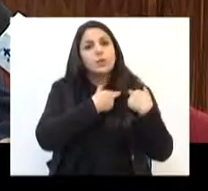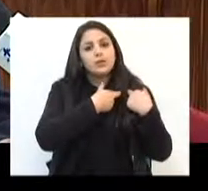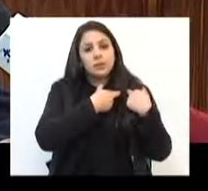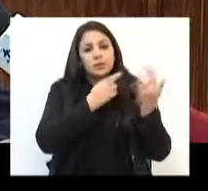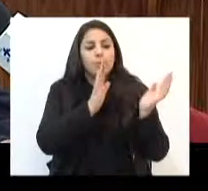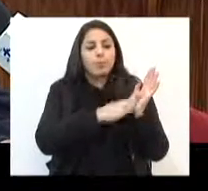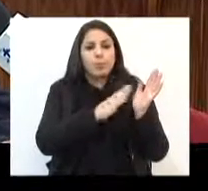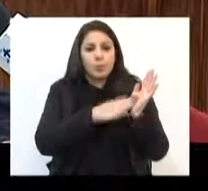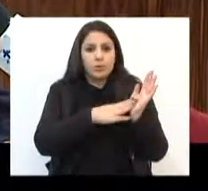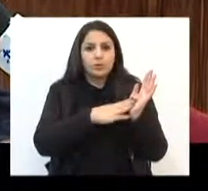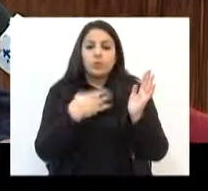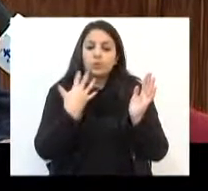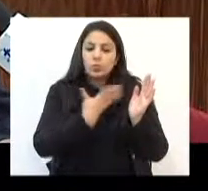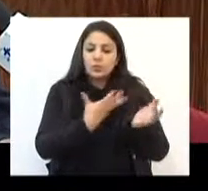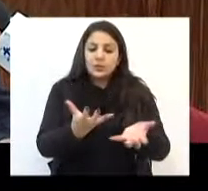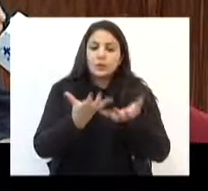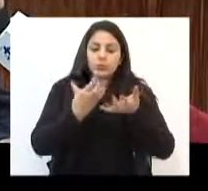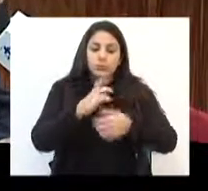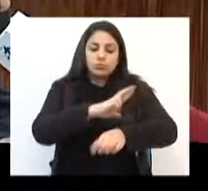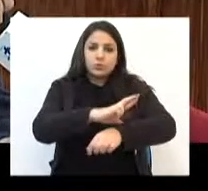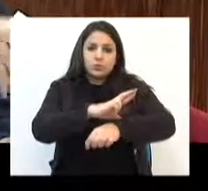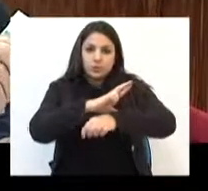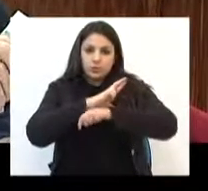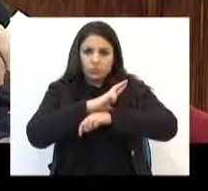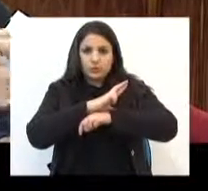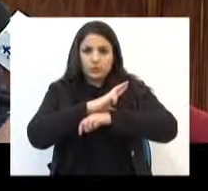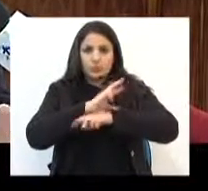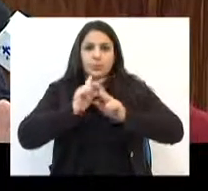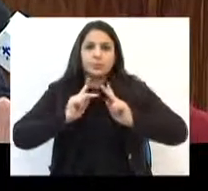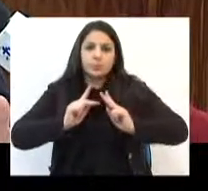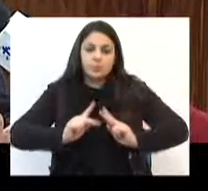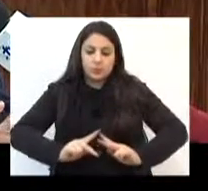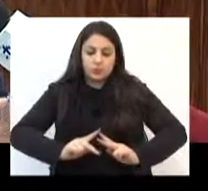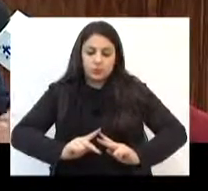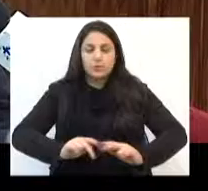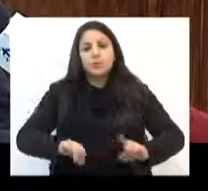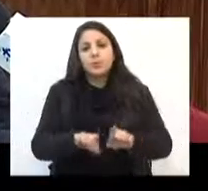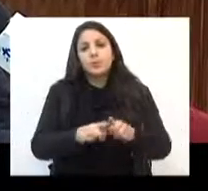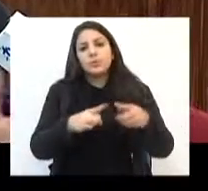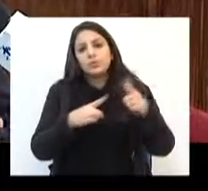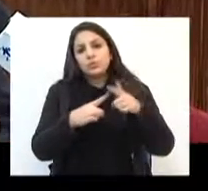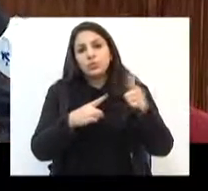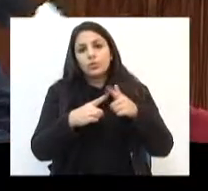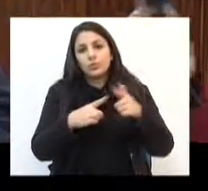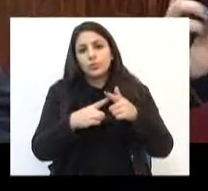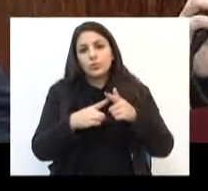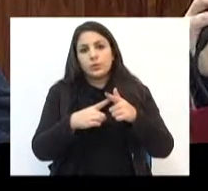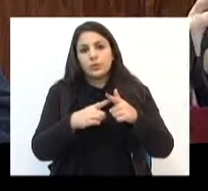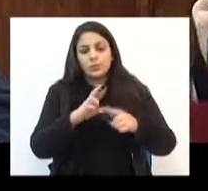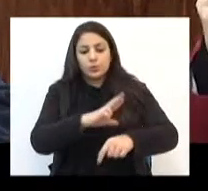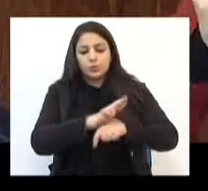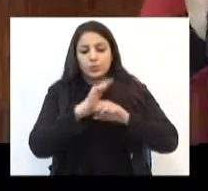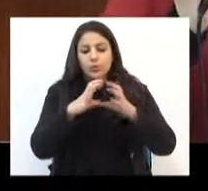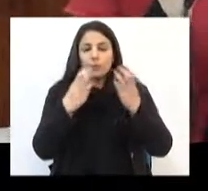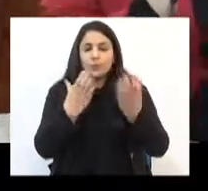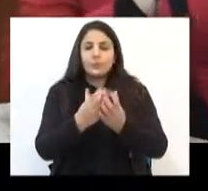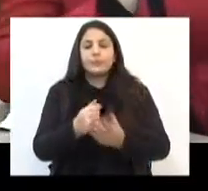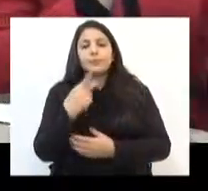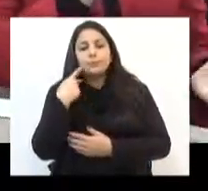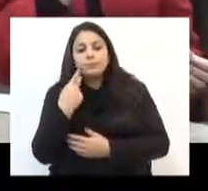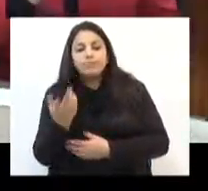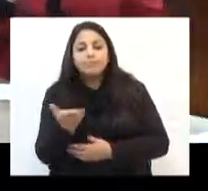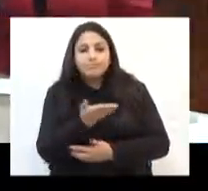sim, estamos prontos a fazer qualquer modificação se for necessária. Aliás, se qualquer comissão fizer um adendo, fizer uma emenda, pode